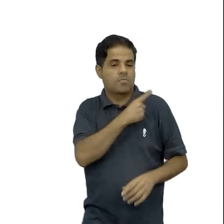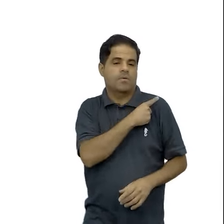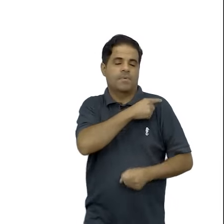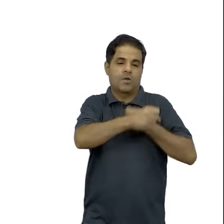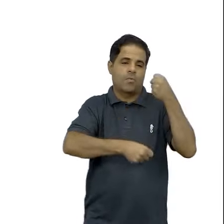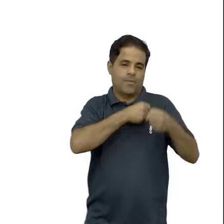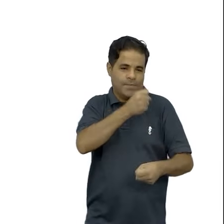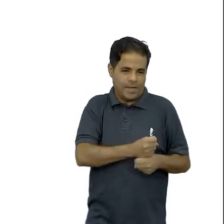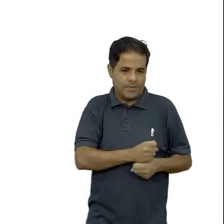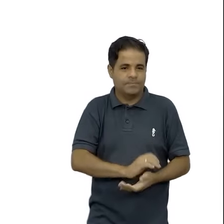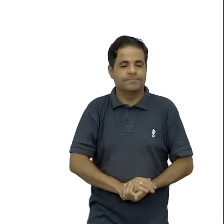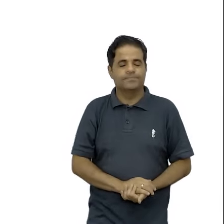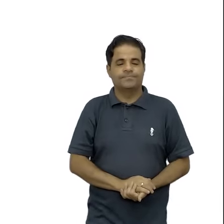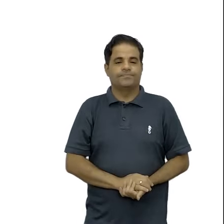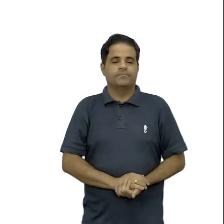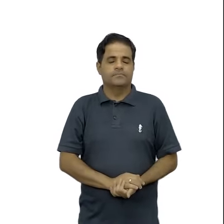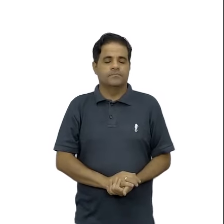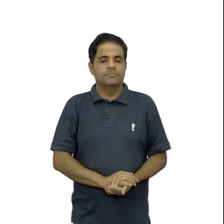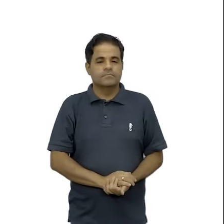primeiro ano.